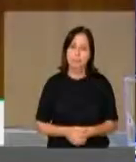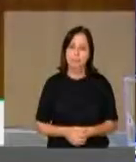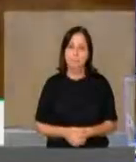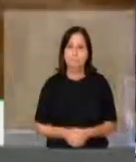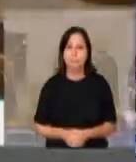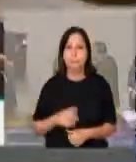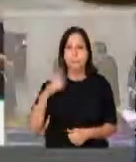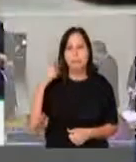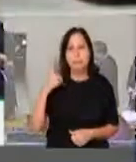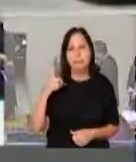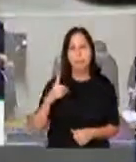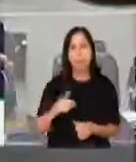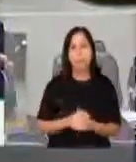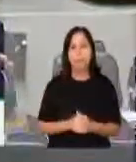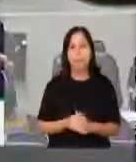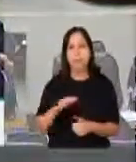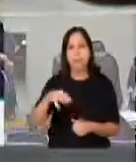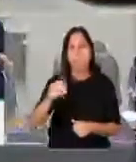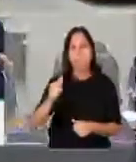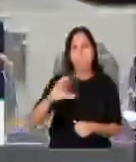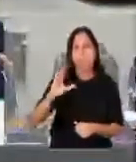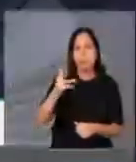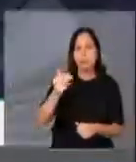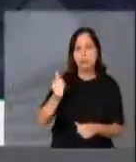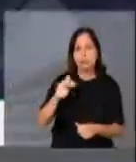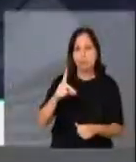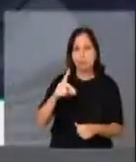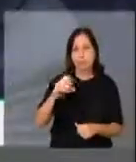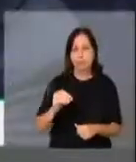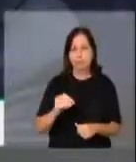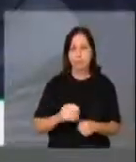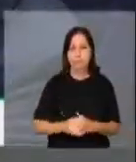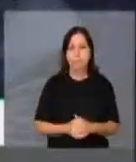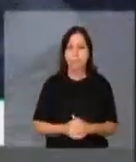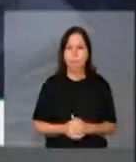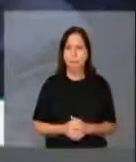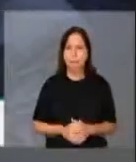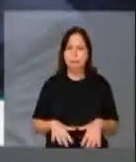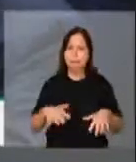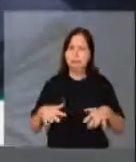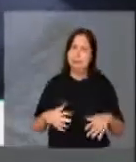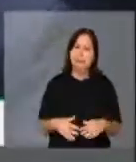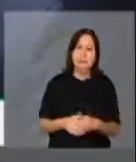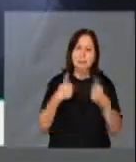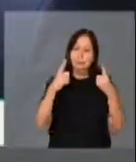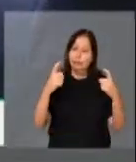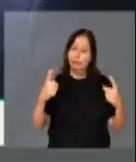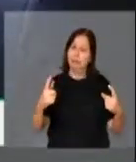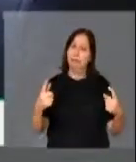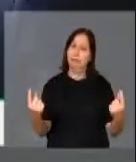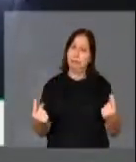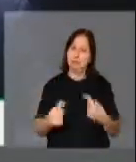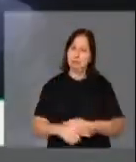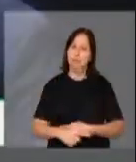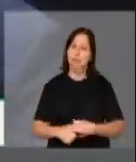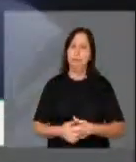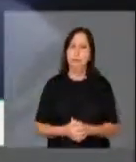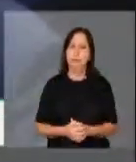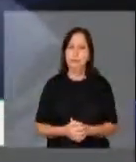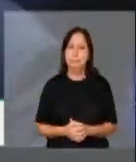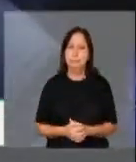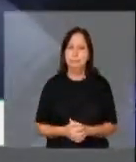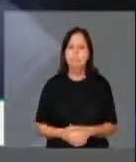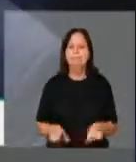Machado. Pelos inúmeros abusos e absurdos que nós estamos vivenciando, de atrocidades nos últimos dias. E